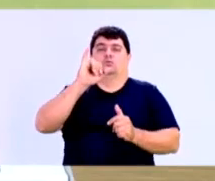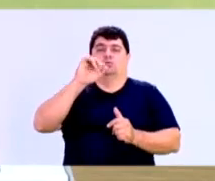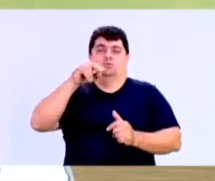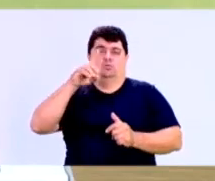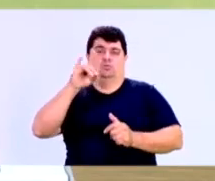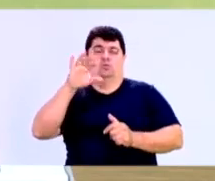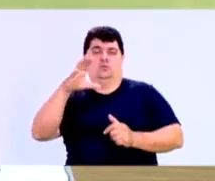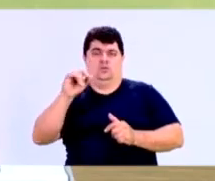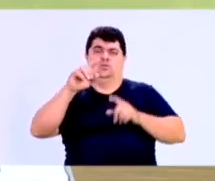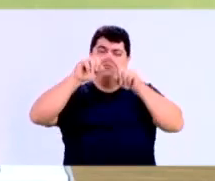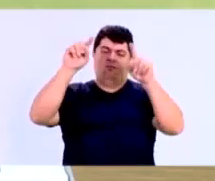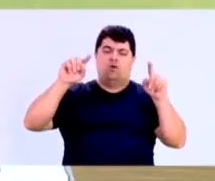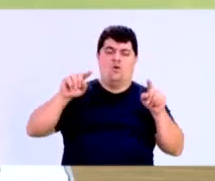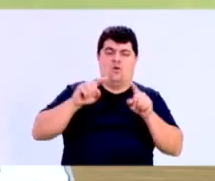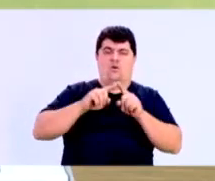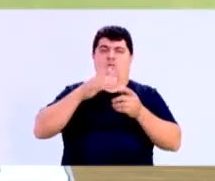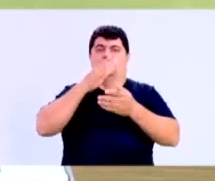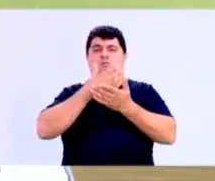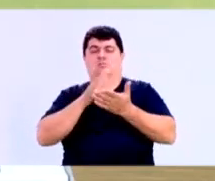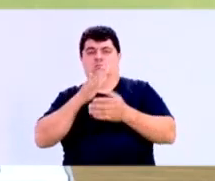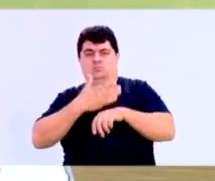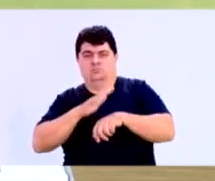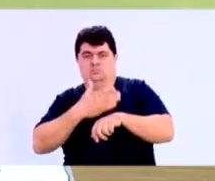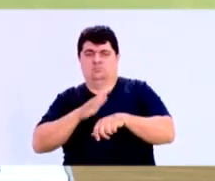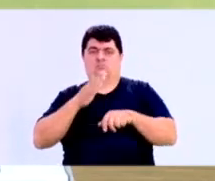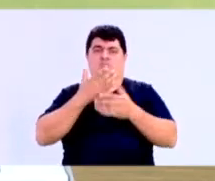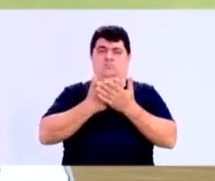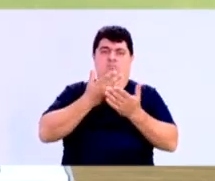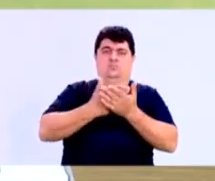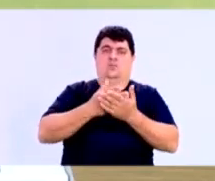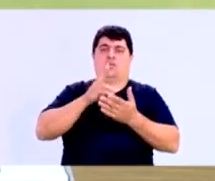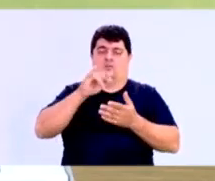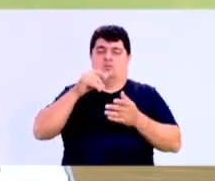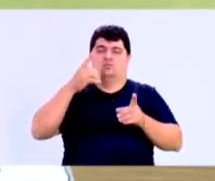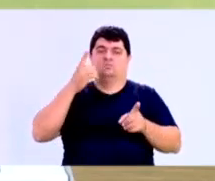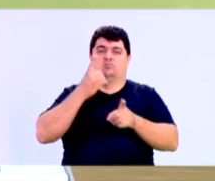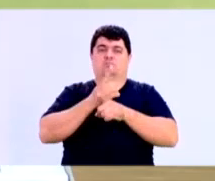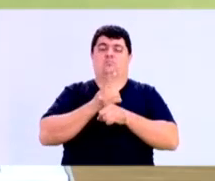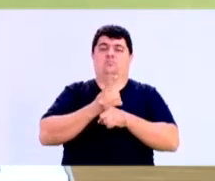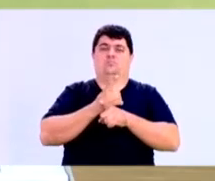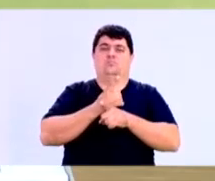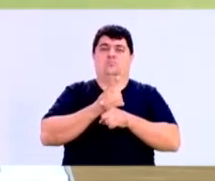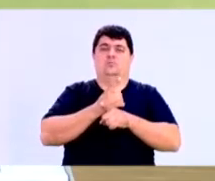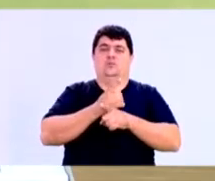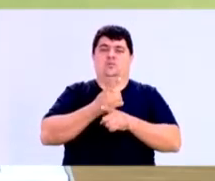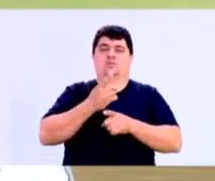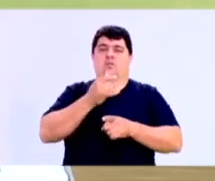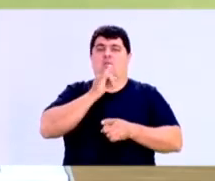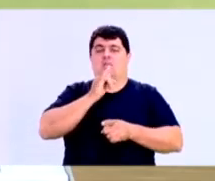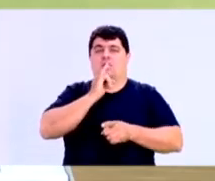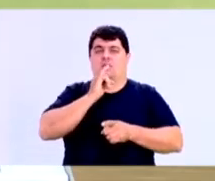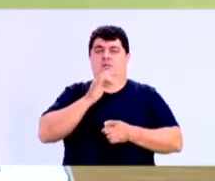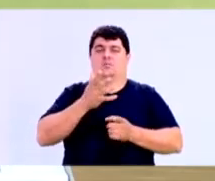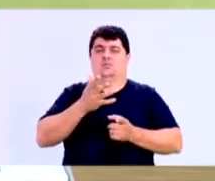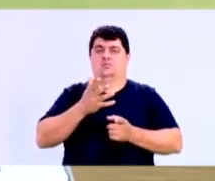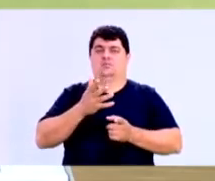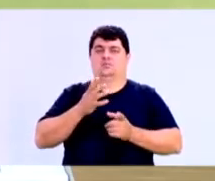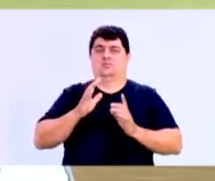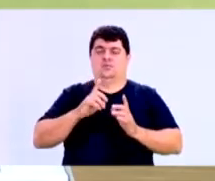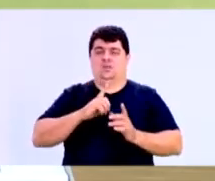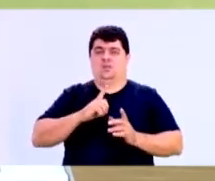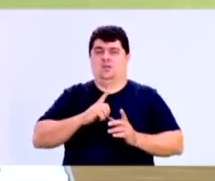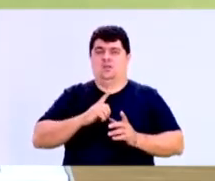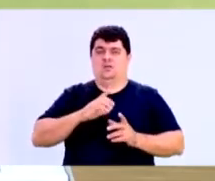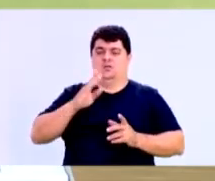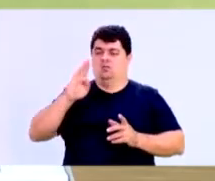têm sido ministrados aqui nas aulas, todos esses índices vocês vão encontrar principalmente nessas duas demonstrações, né? Vocês viram que nós estamos trabalhando